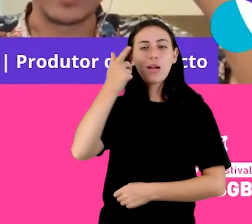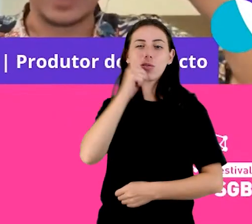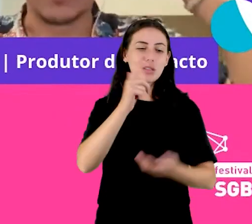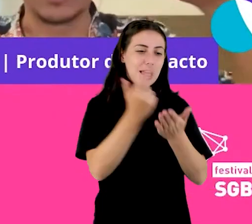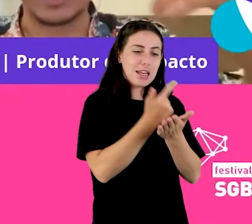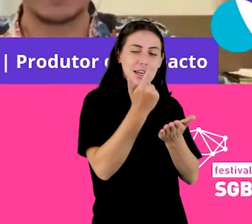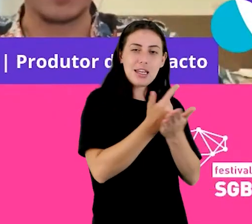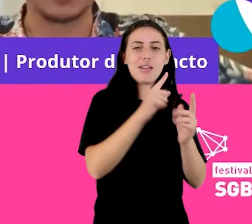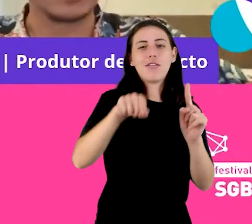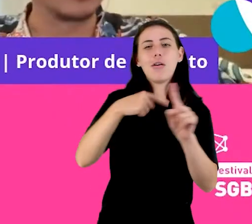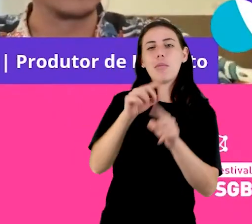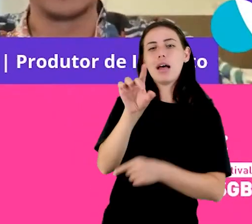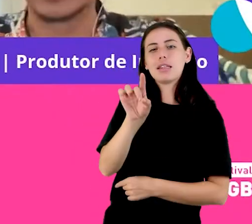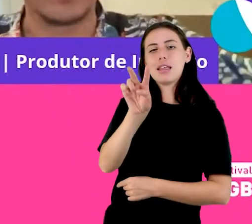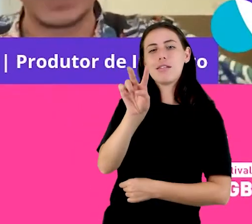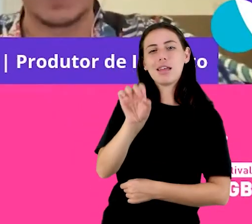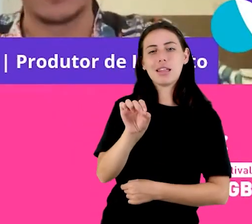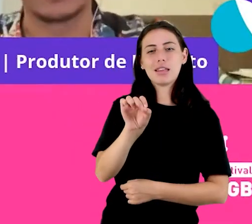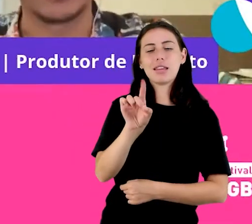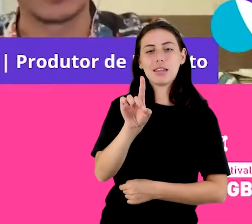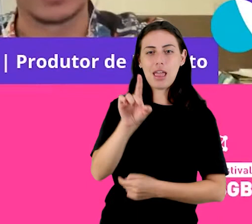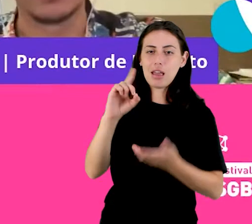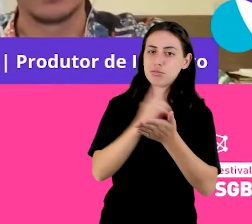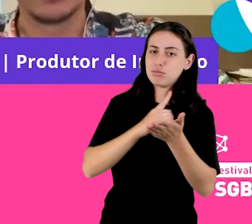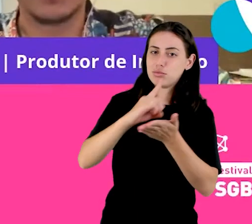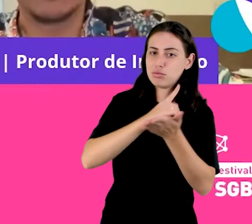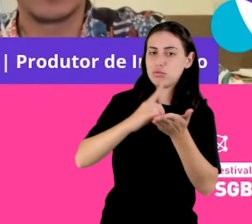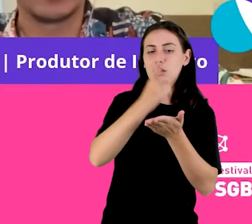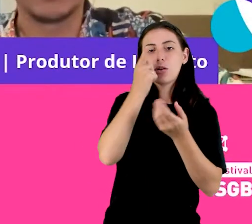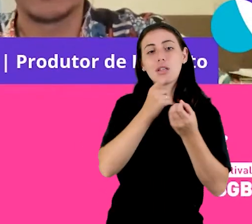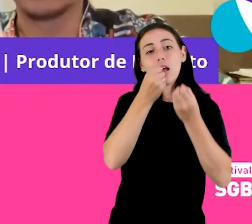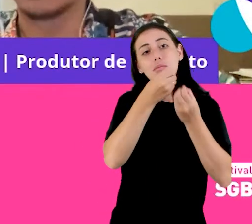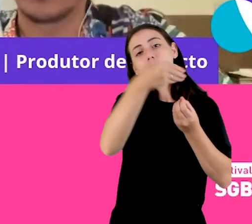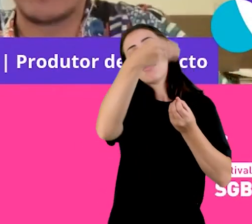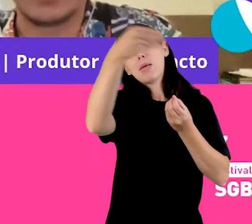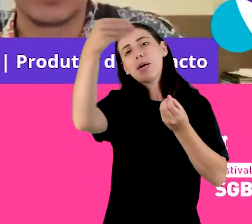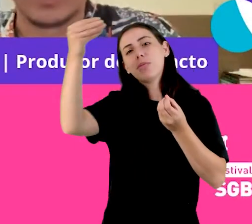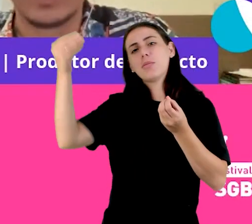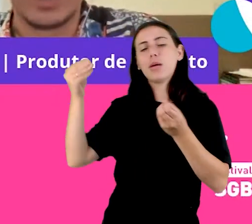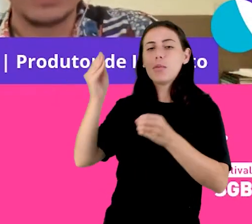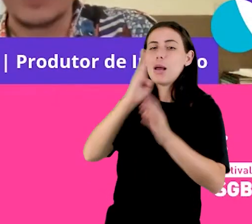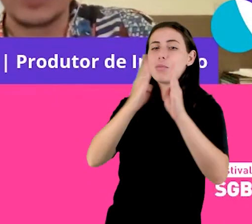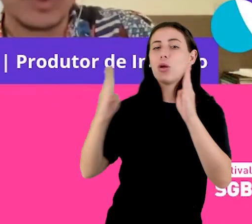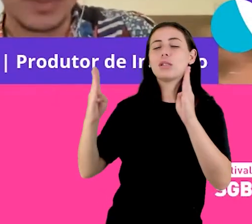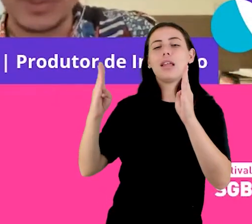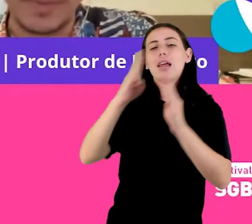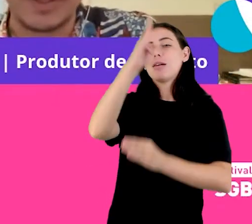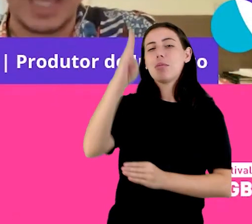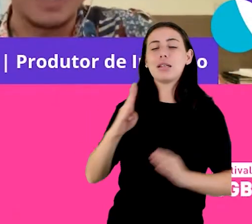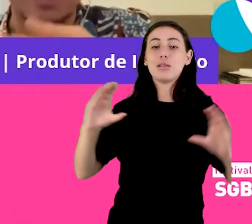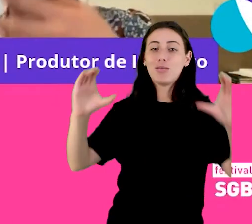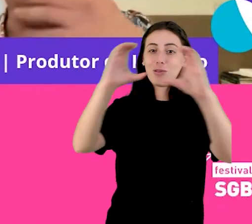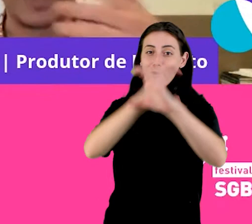né, era um curta que nem era meu, era da outra turma, mas que eu participei ativamente da produção, que era um infantil que estimulava a leitura. A gente fez um circuito